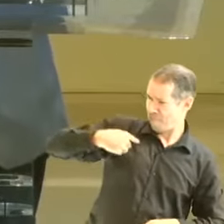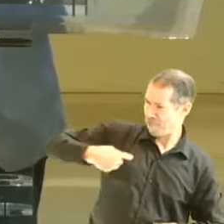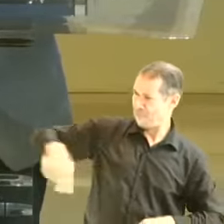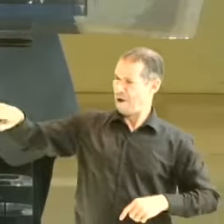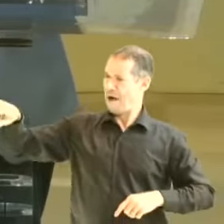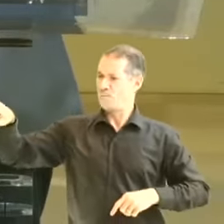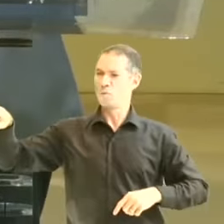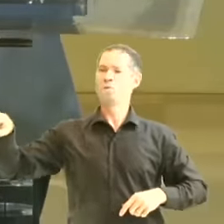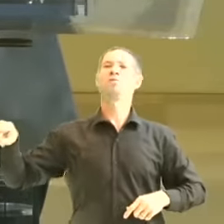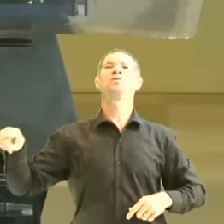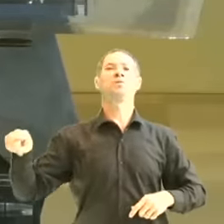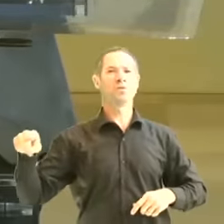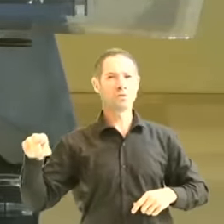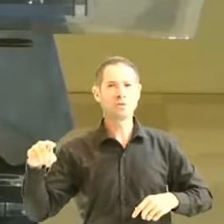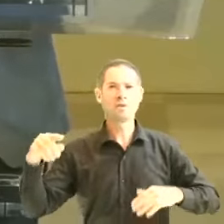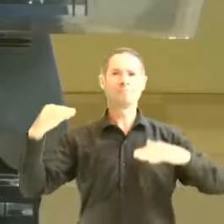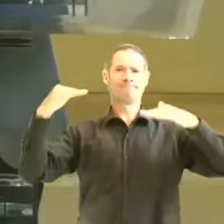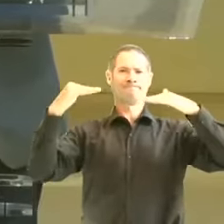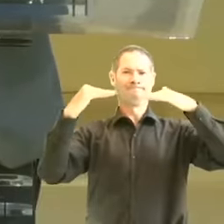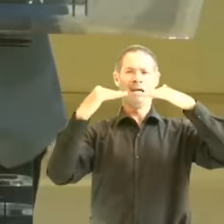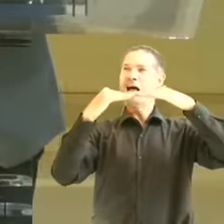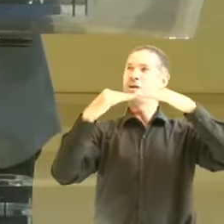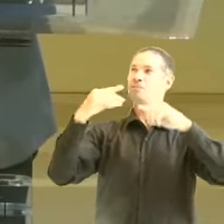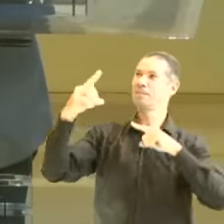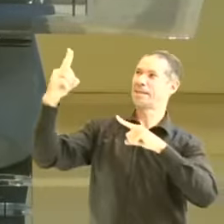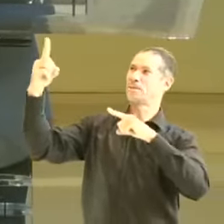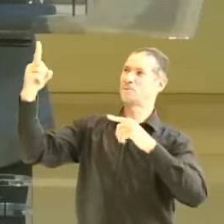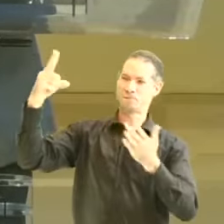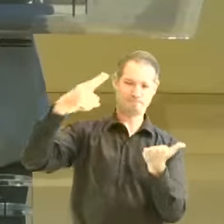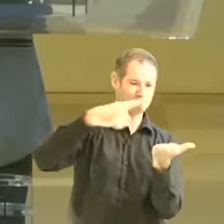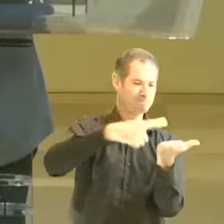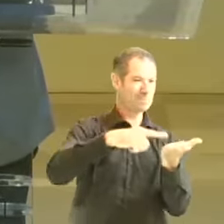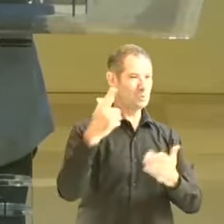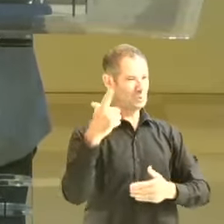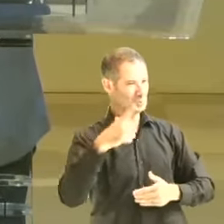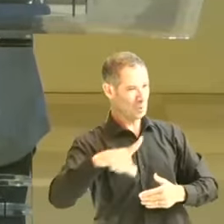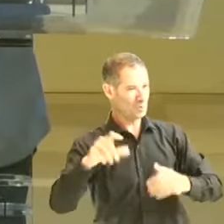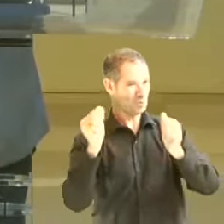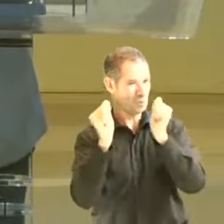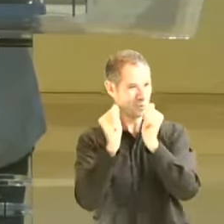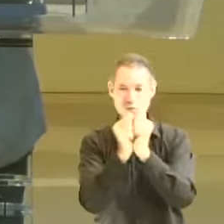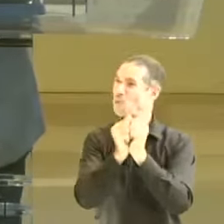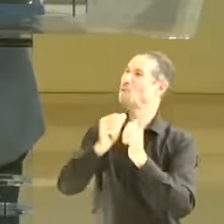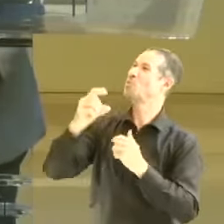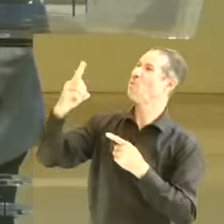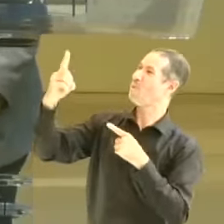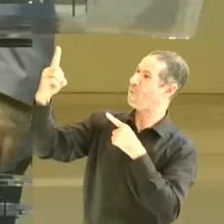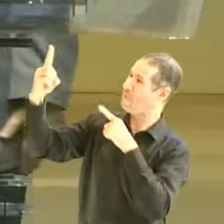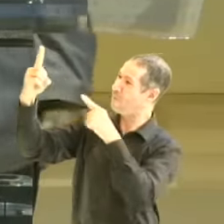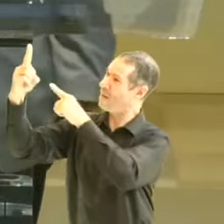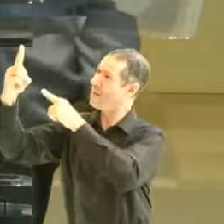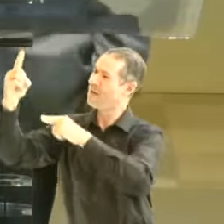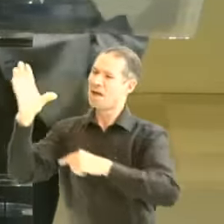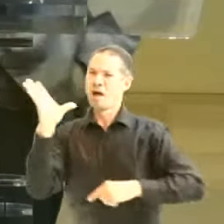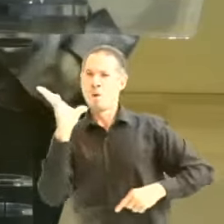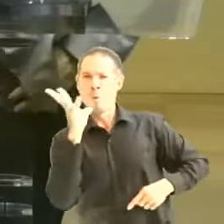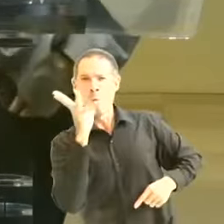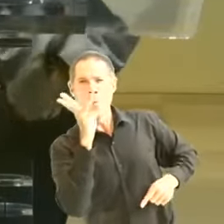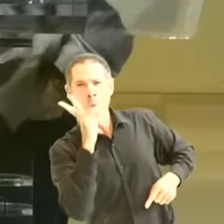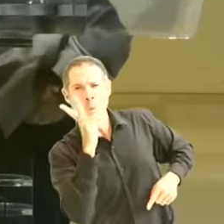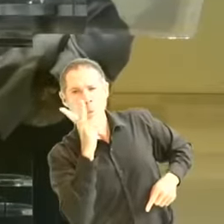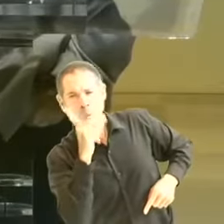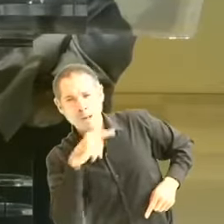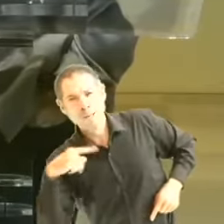nos ligar com Deus o Senhor, e fazer com Ele uma aliança que durará